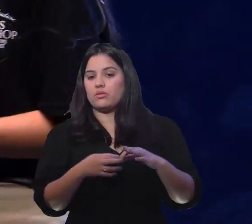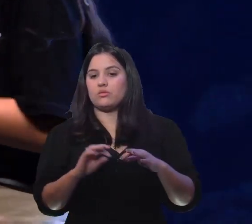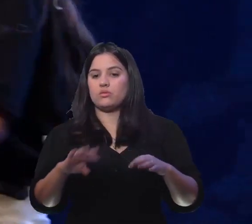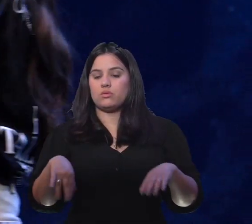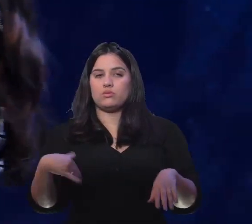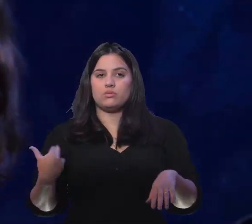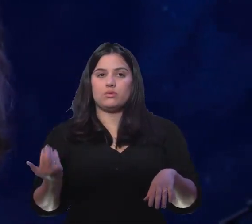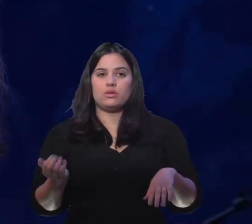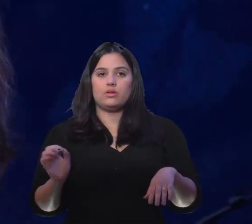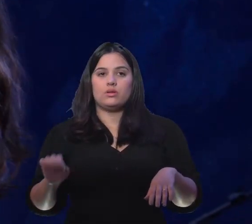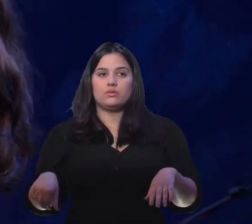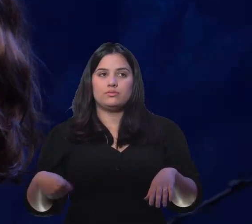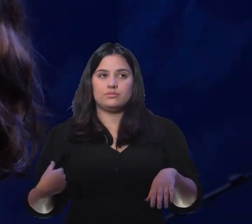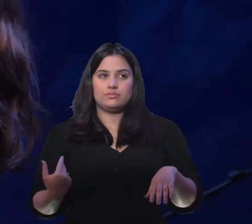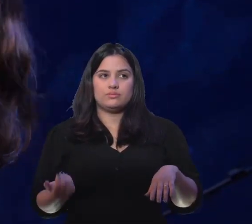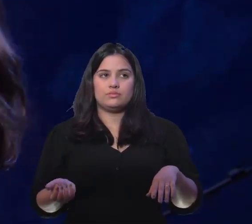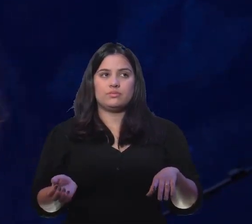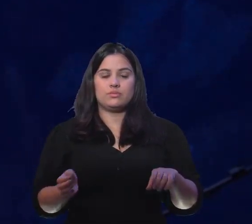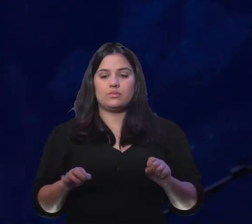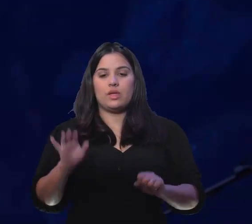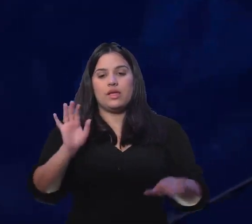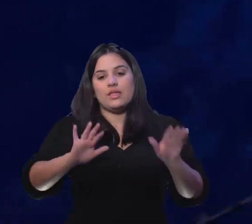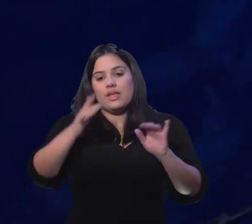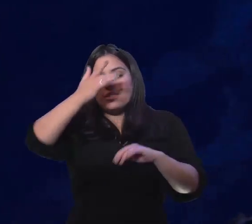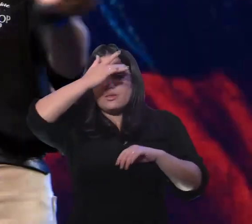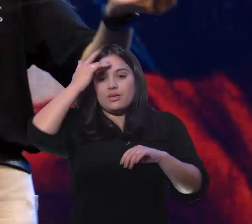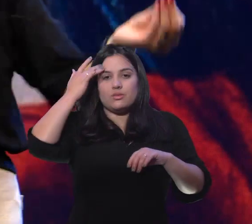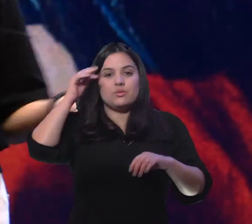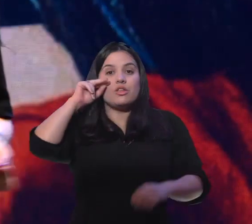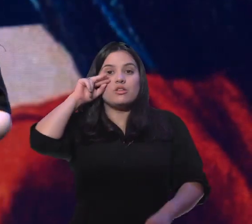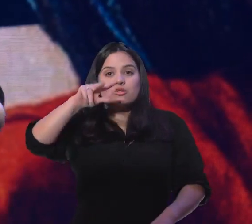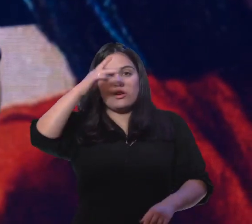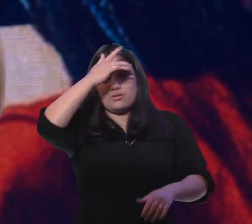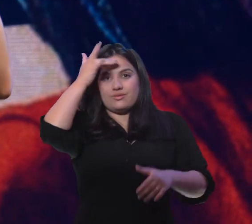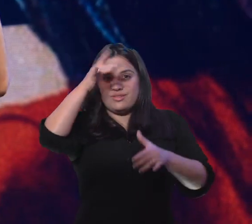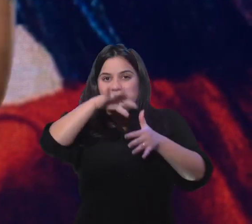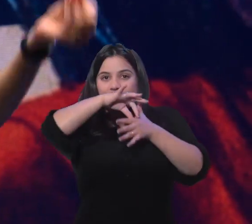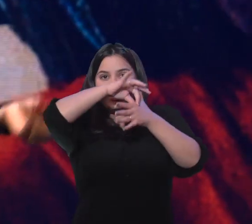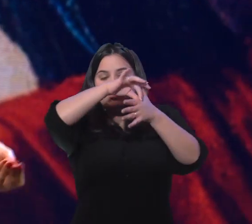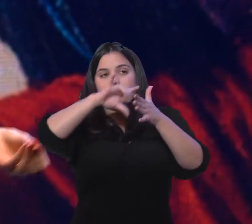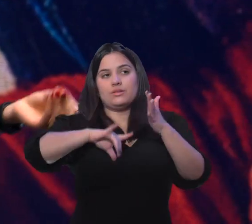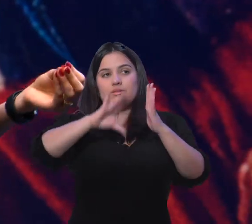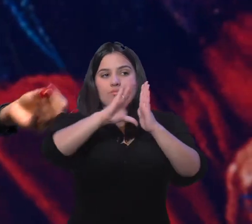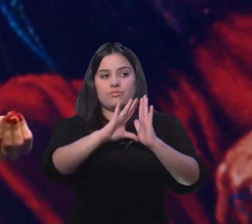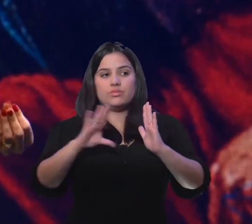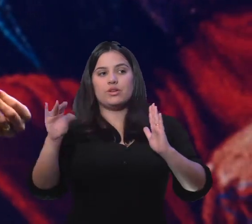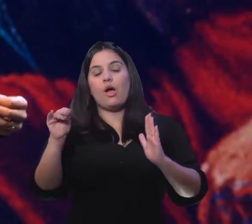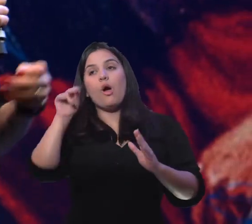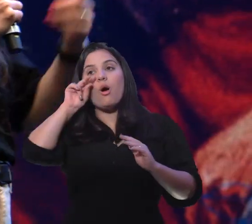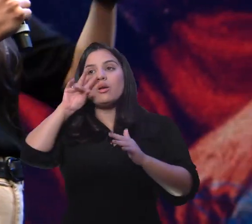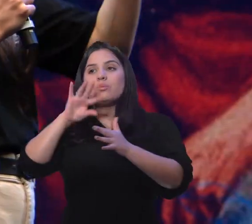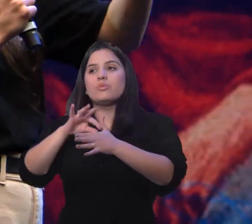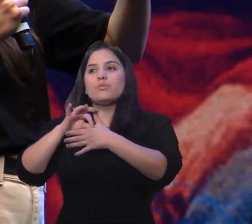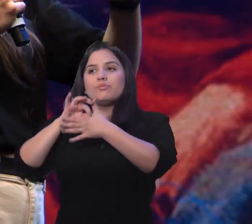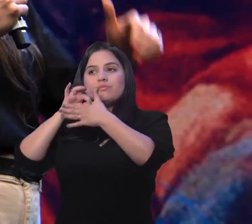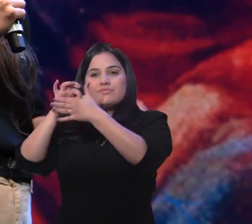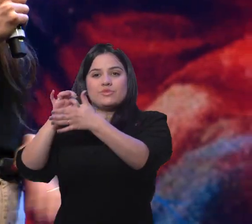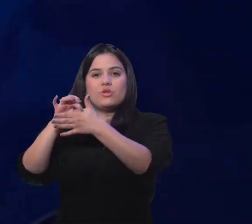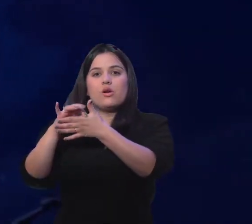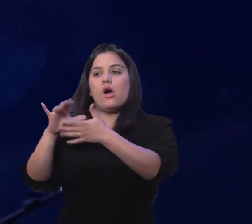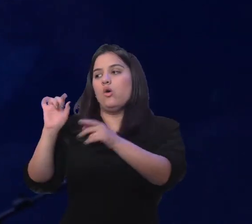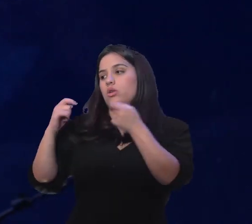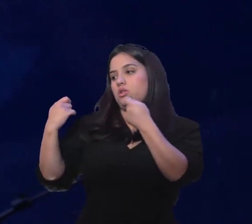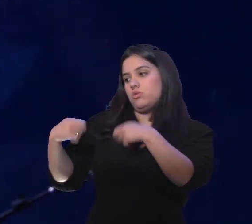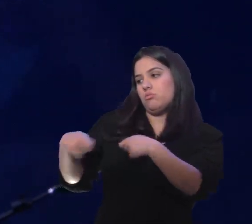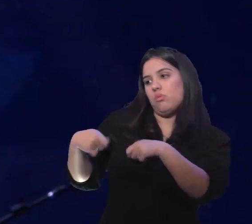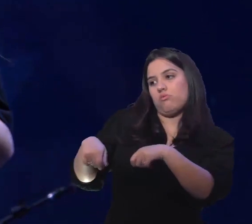às vezes, vão olhar... As pessoas olham para os líderes e se espelham neles, olham para os líderes e veem como, tipo, o que eu posso ou o que eu não